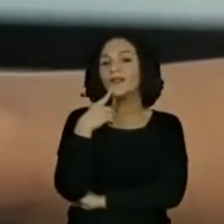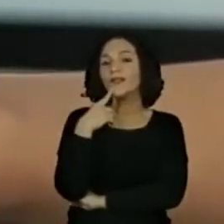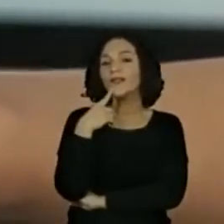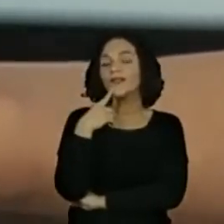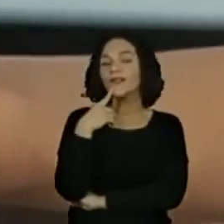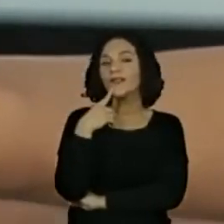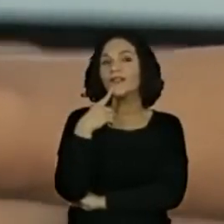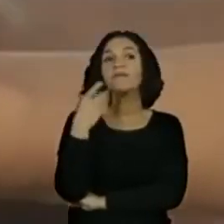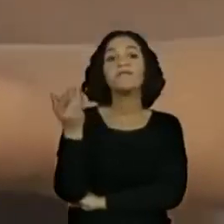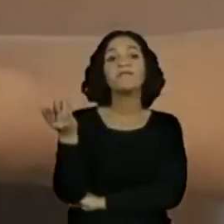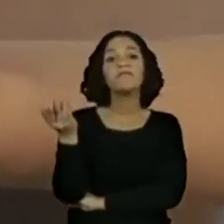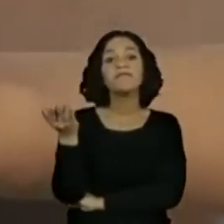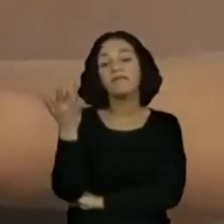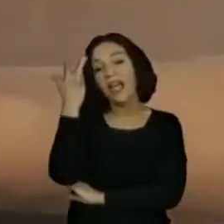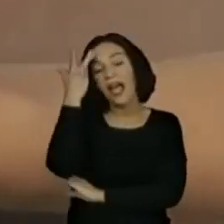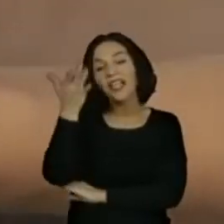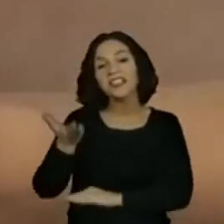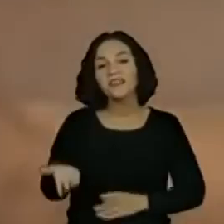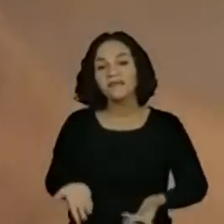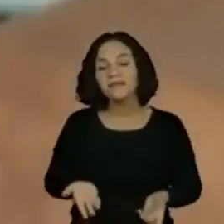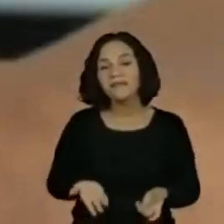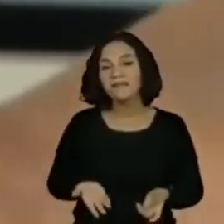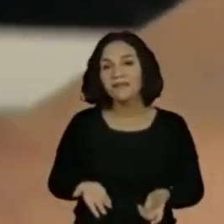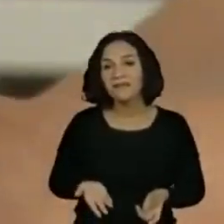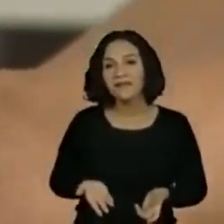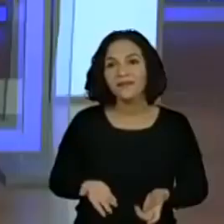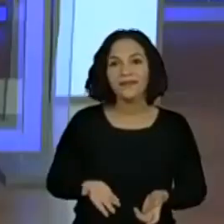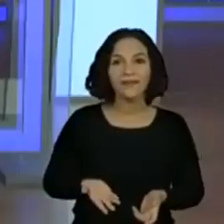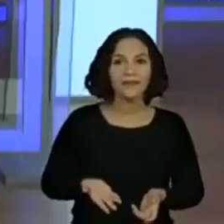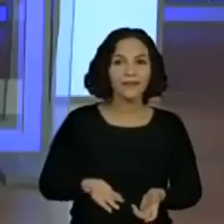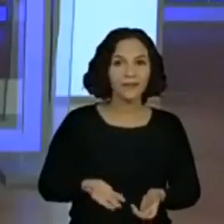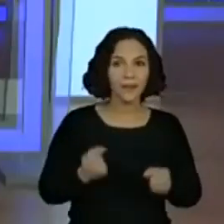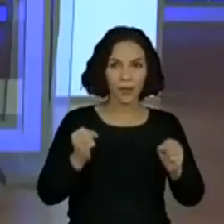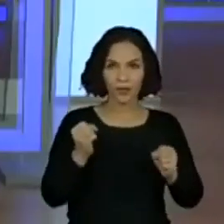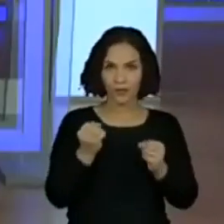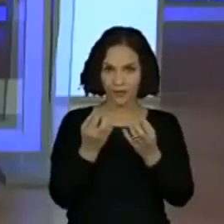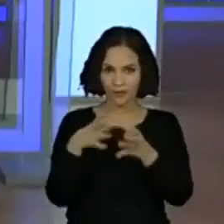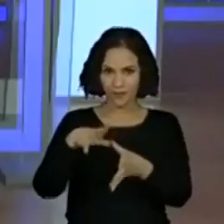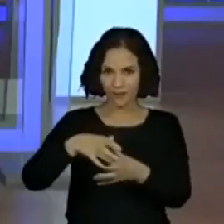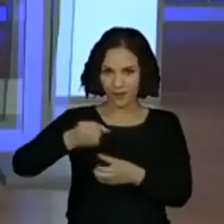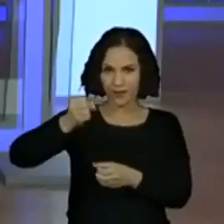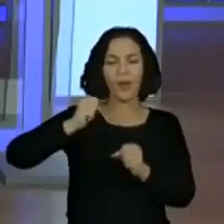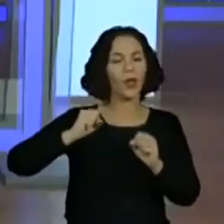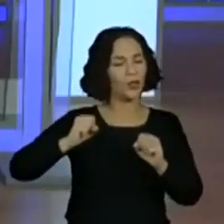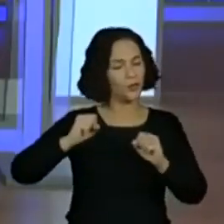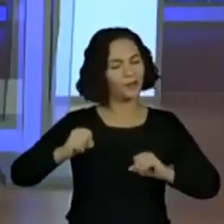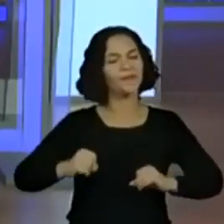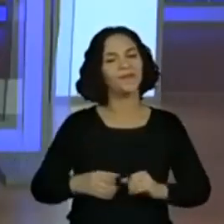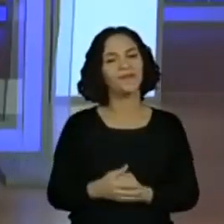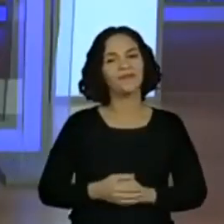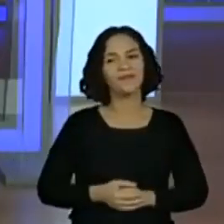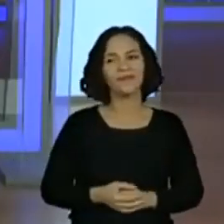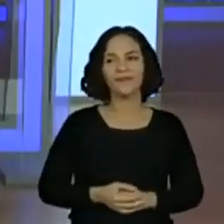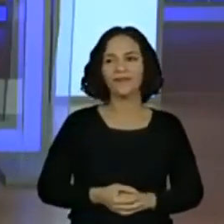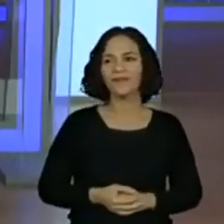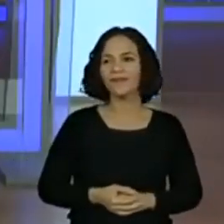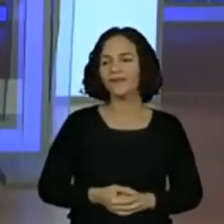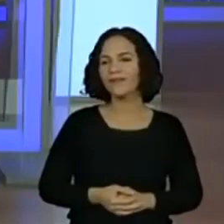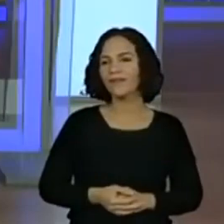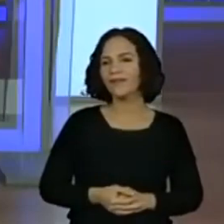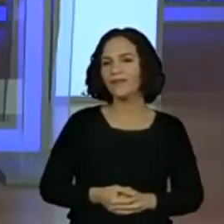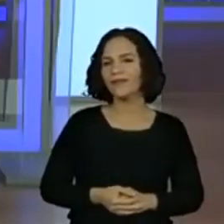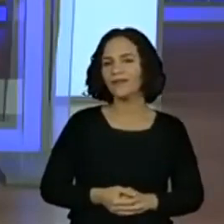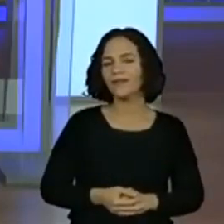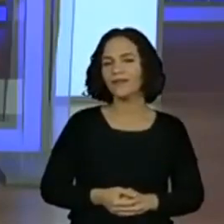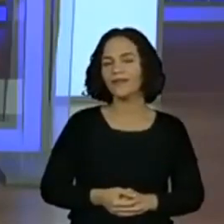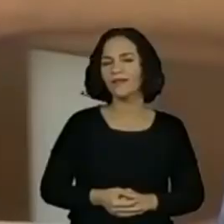Olha, quanto vocês acham? Vou colocar na mão agora, pode, Pro? Pode, mostra para eles. Lembrando que no primeiro vocês